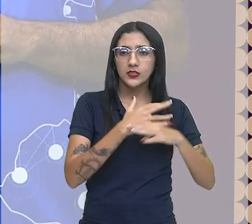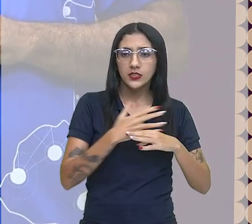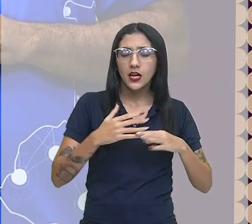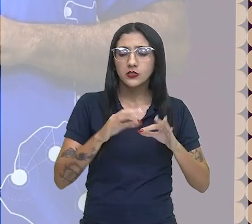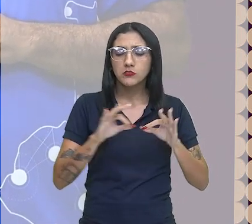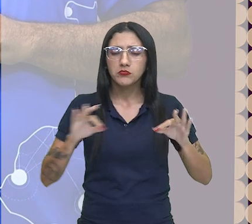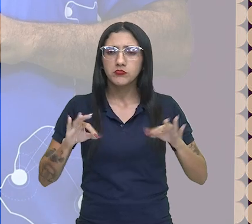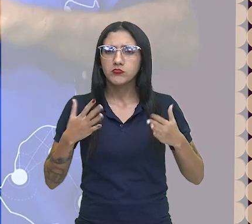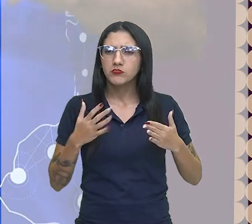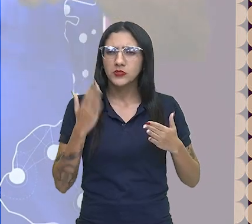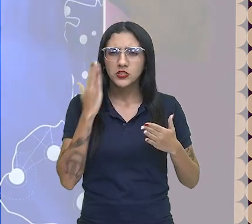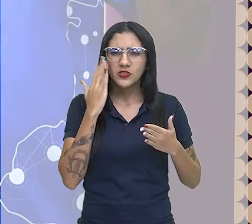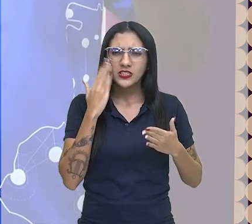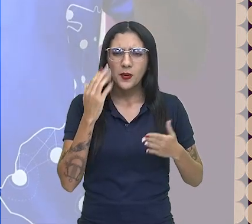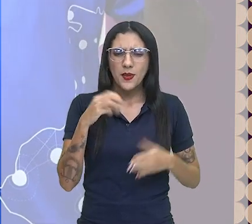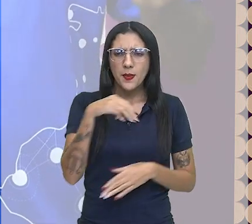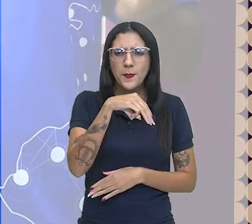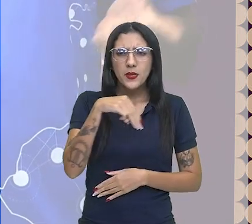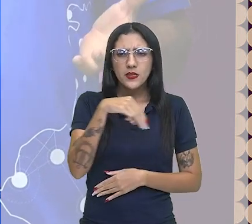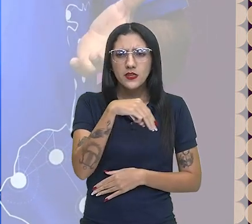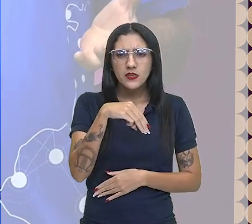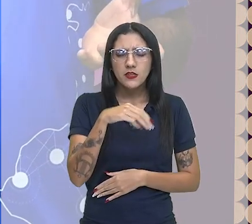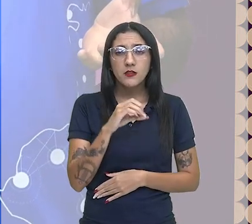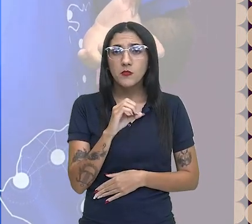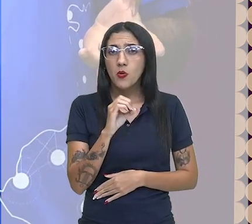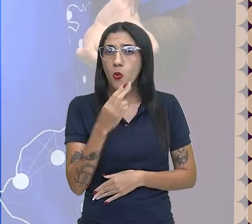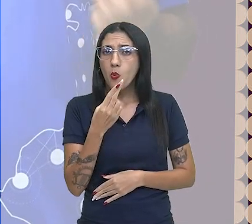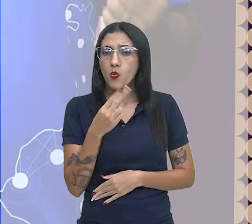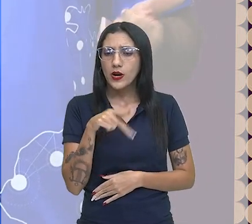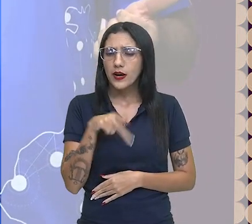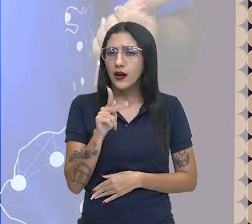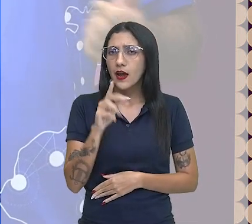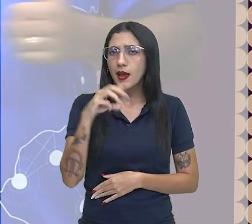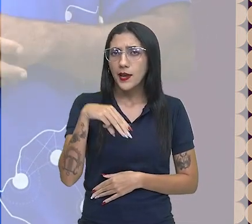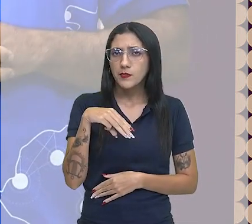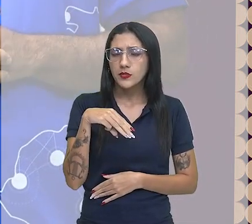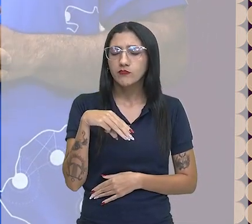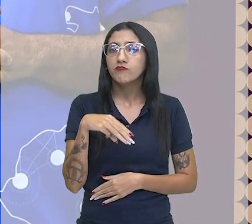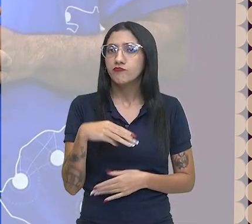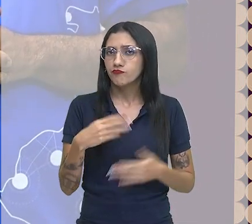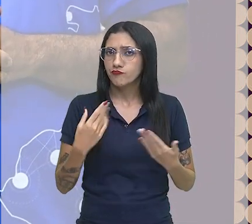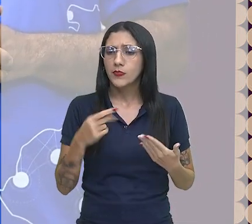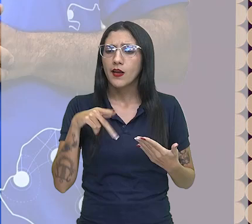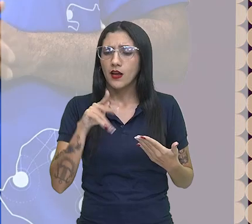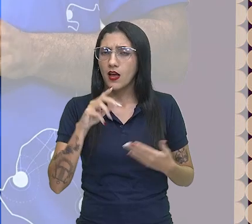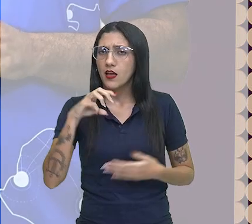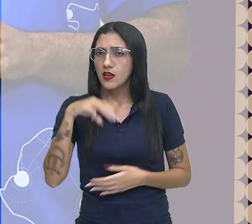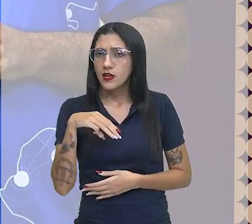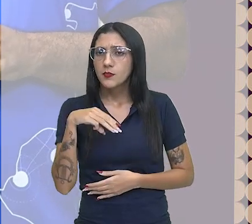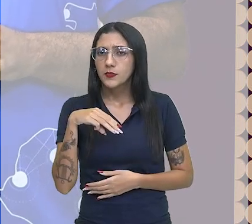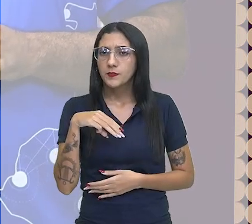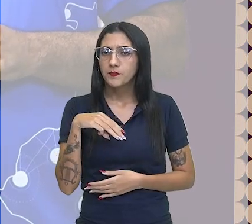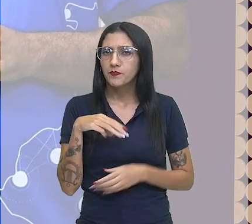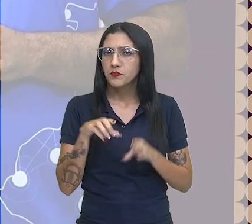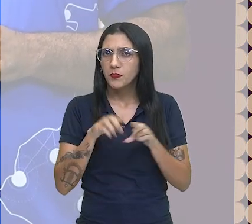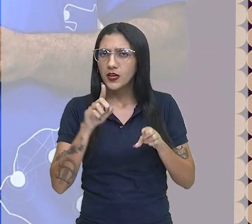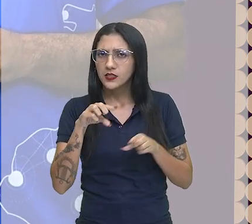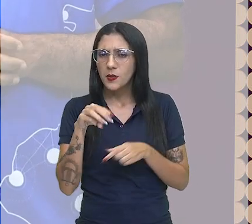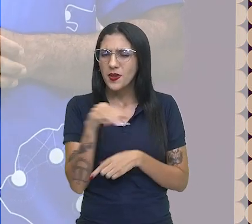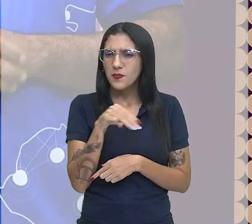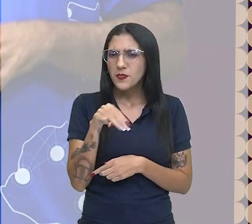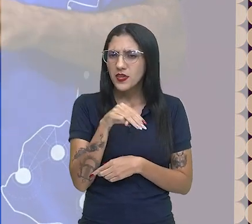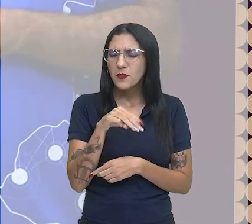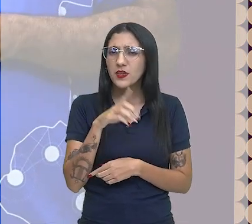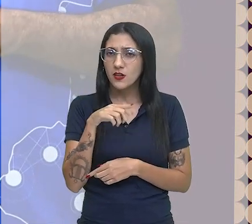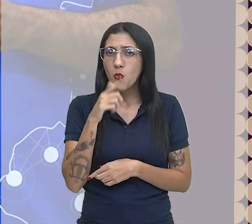o milímetro ou eu vou usar o quilômetro? Quilômetro, né? Claro. Não que em milímetros eu não consiga